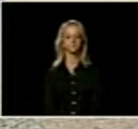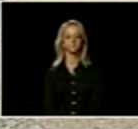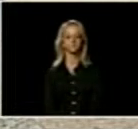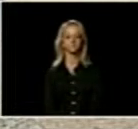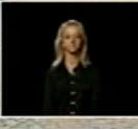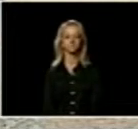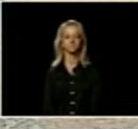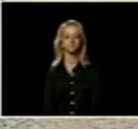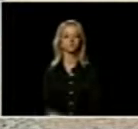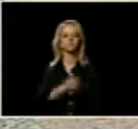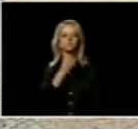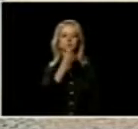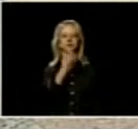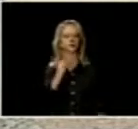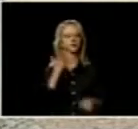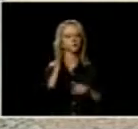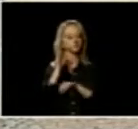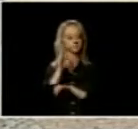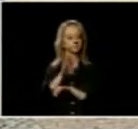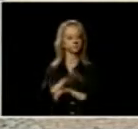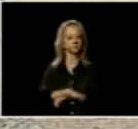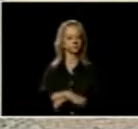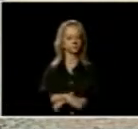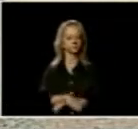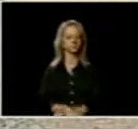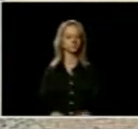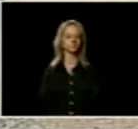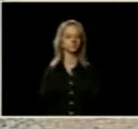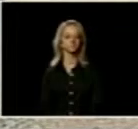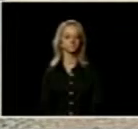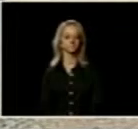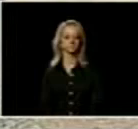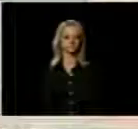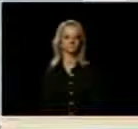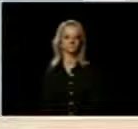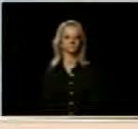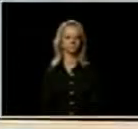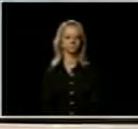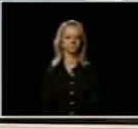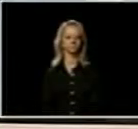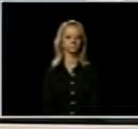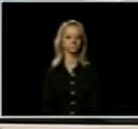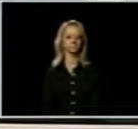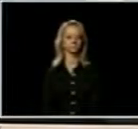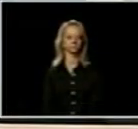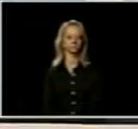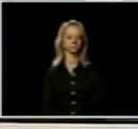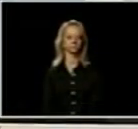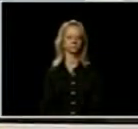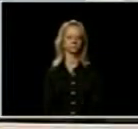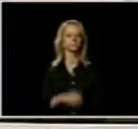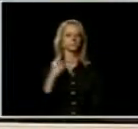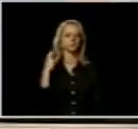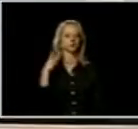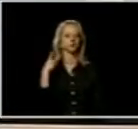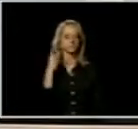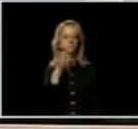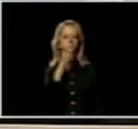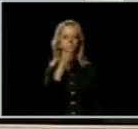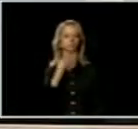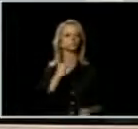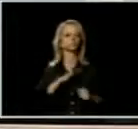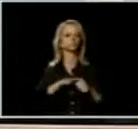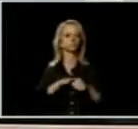Boa noite, senhor presidente. Boa noite, nobres pares. Saudar também o prefeito São José do Barreiro, José